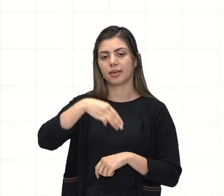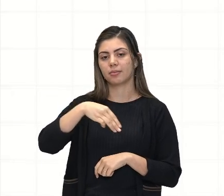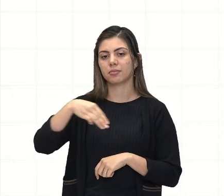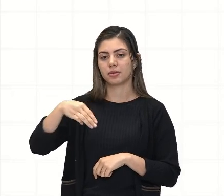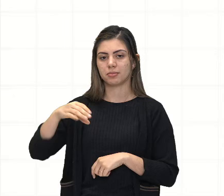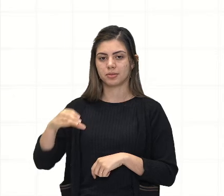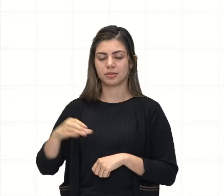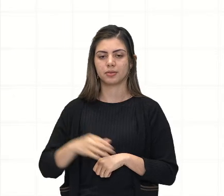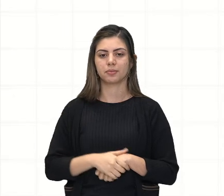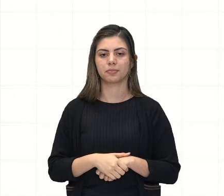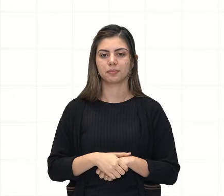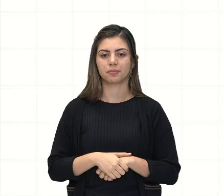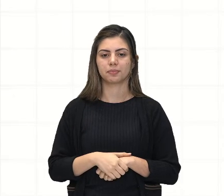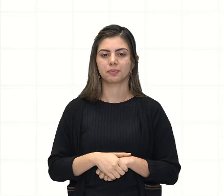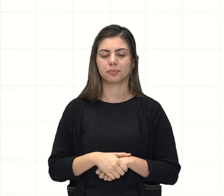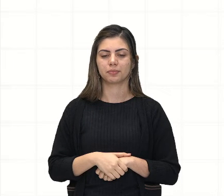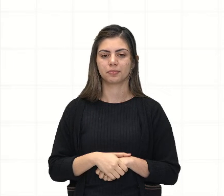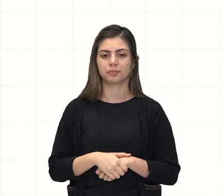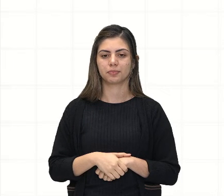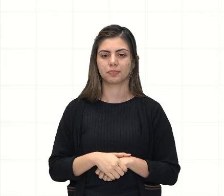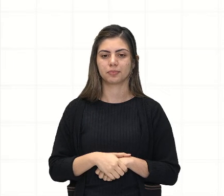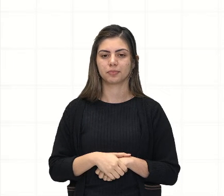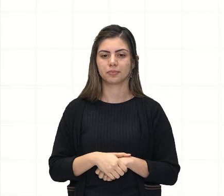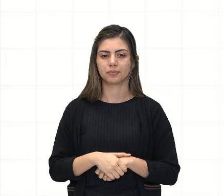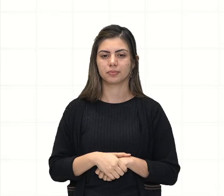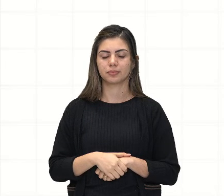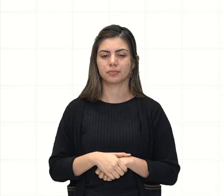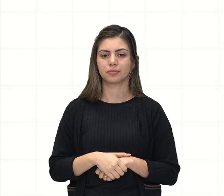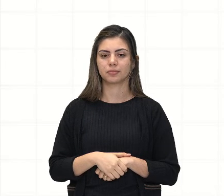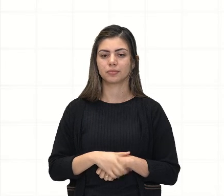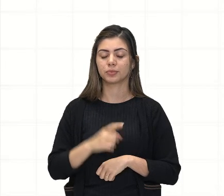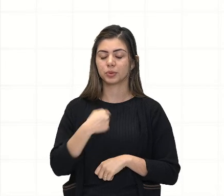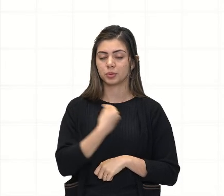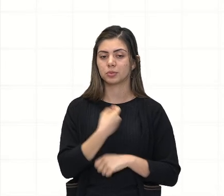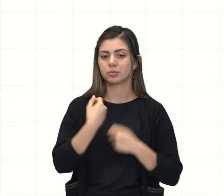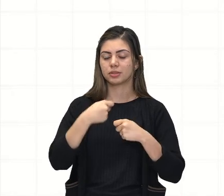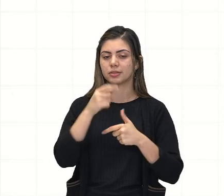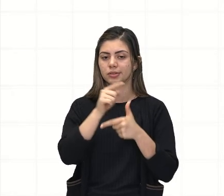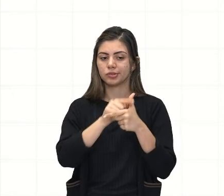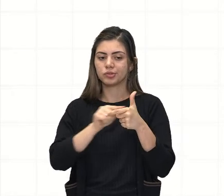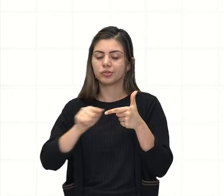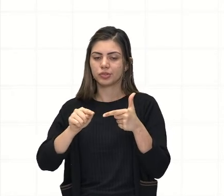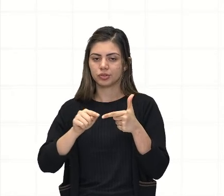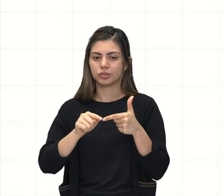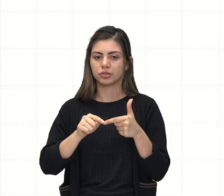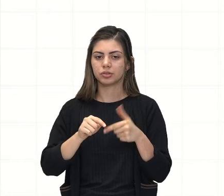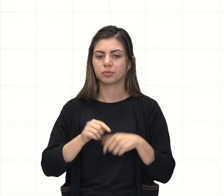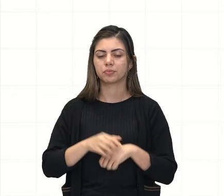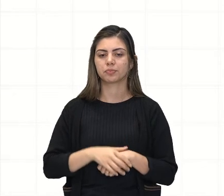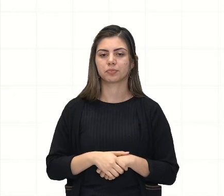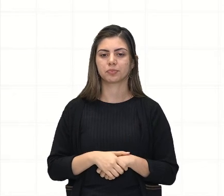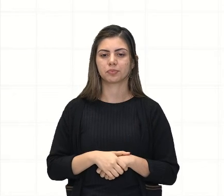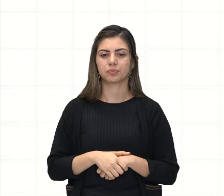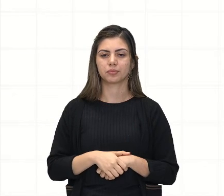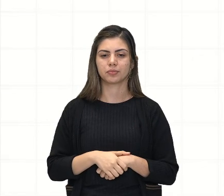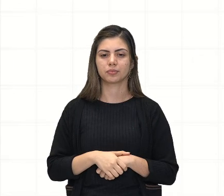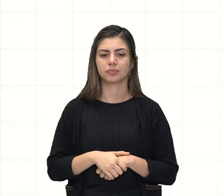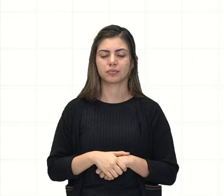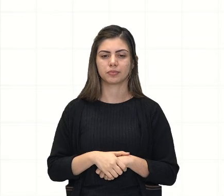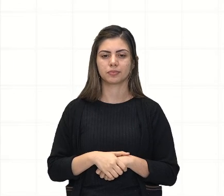tá? De um mínimo múltiplo comum nós vamos utilizar, né? Podia ser somente um múltiplo comum, mas eu teria